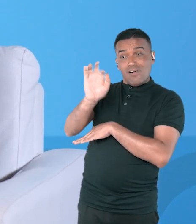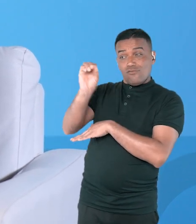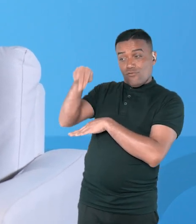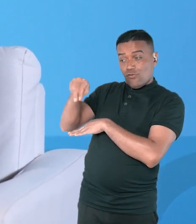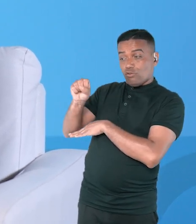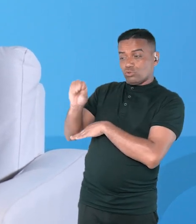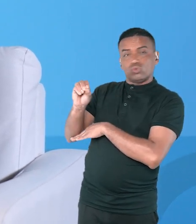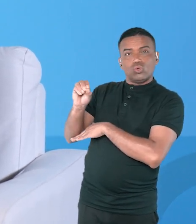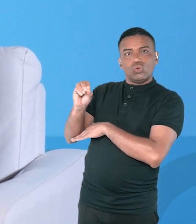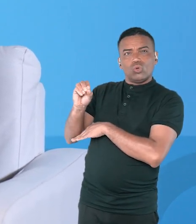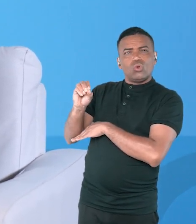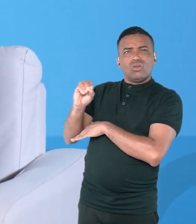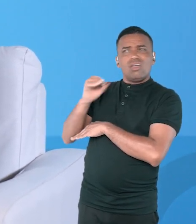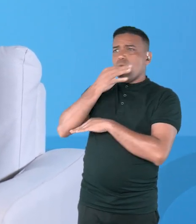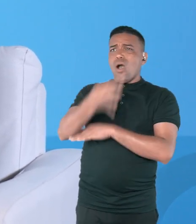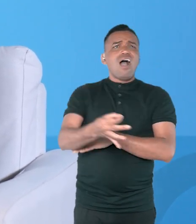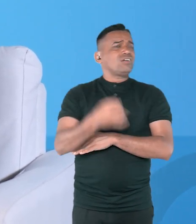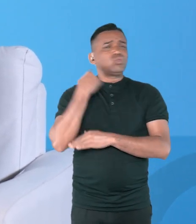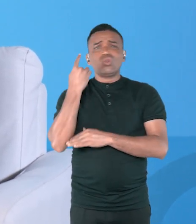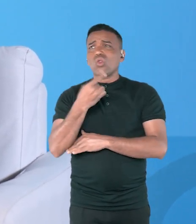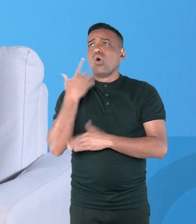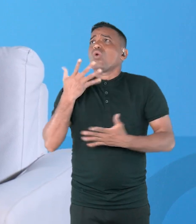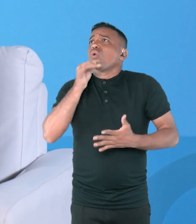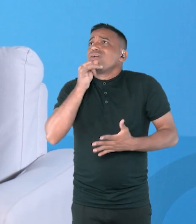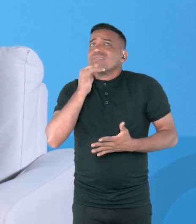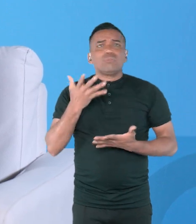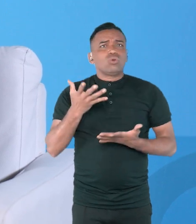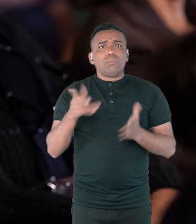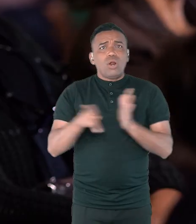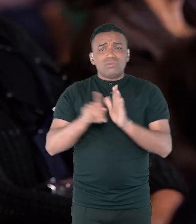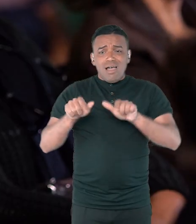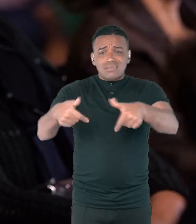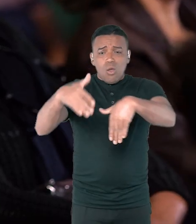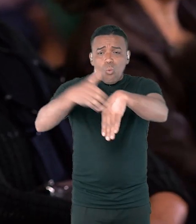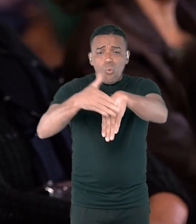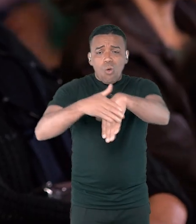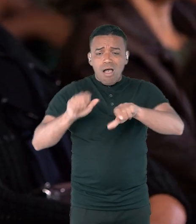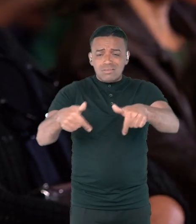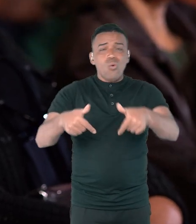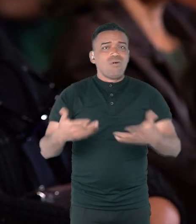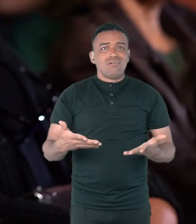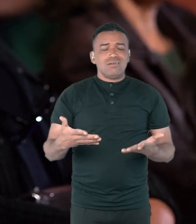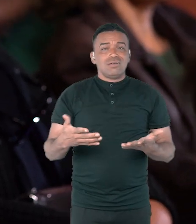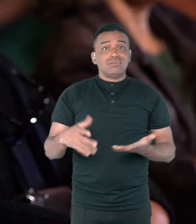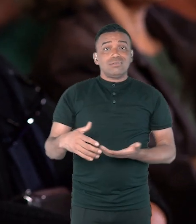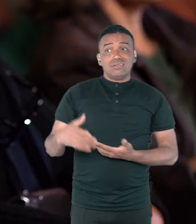como eu acho muito louco só levar em conta o que você... Espectadoras